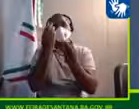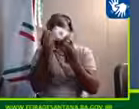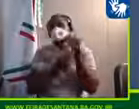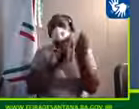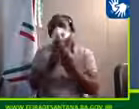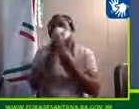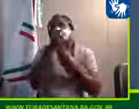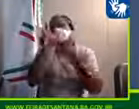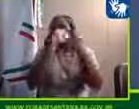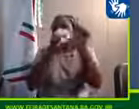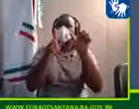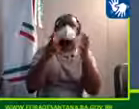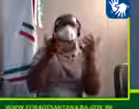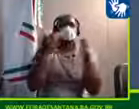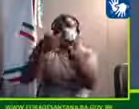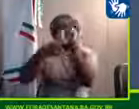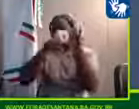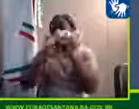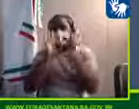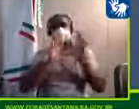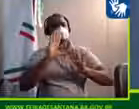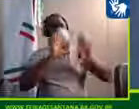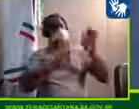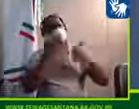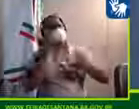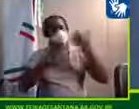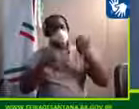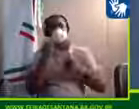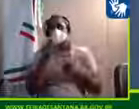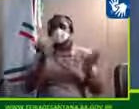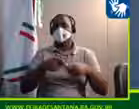ou de outras que eu possa ser questionado.